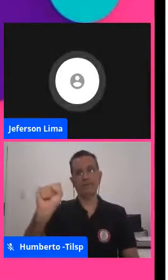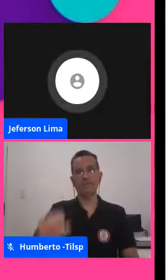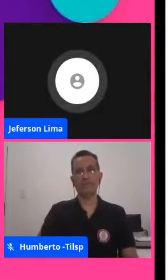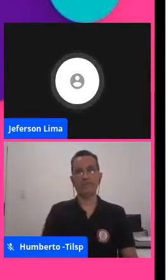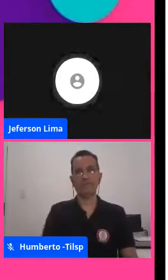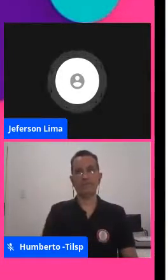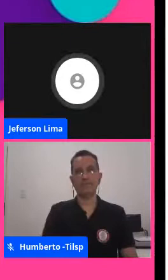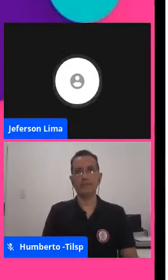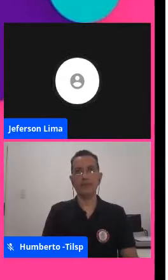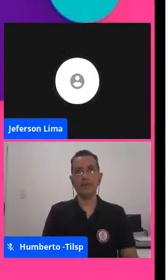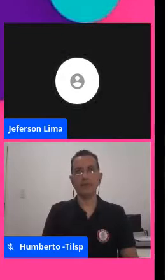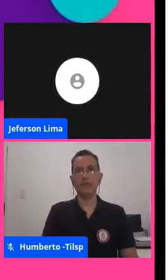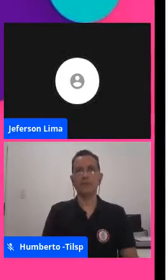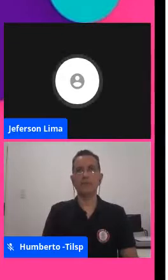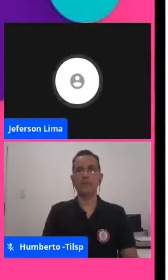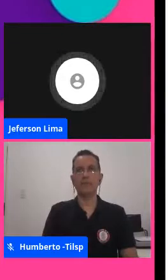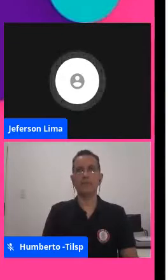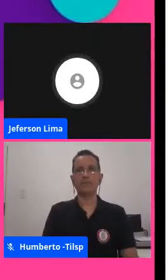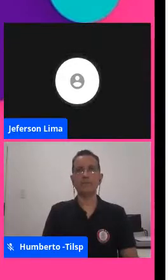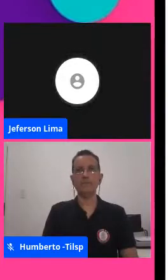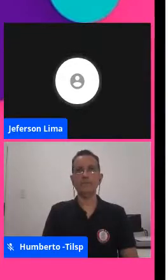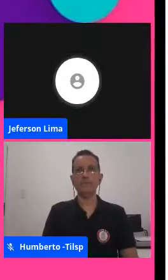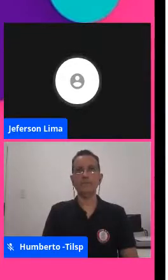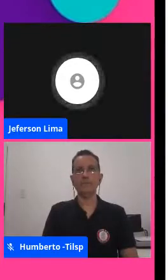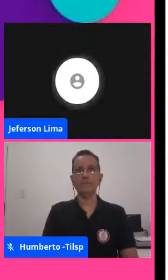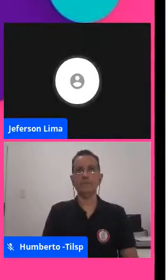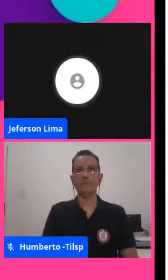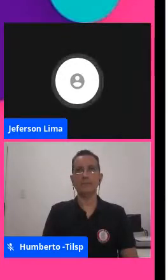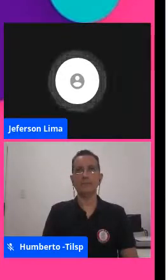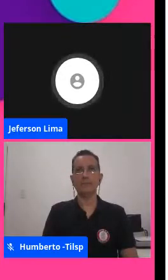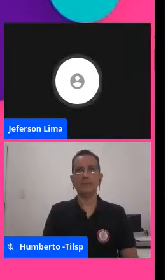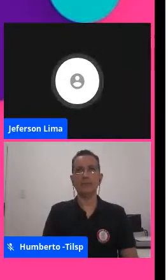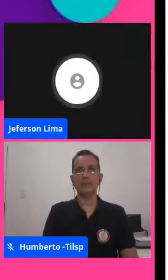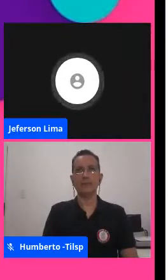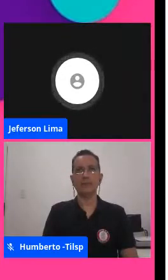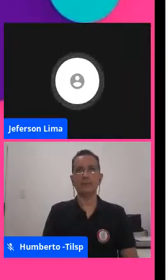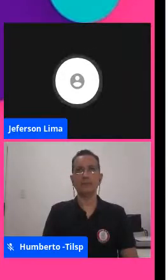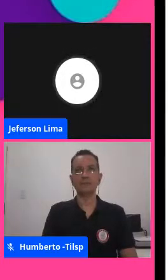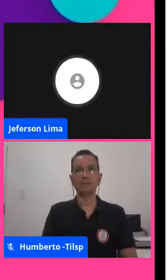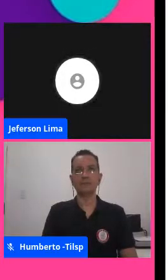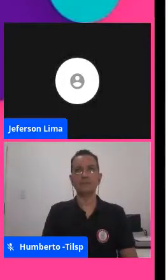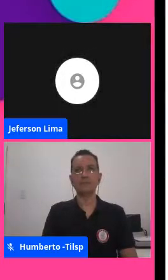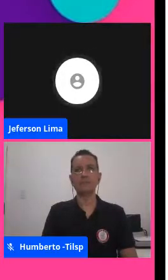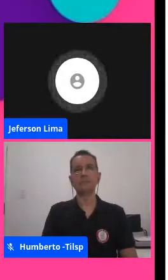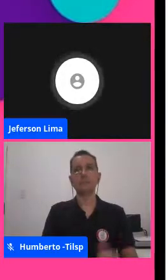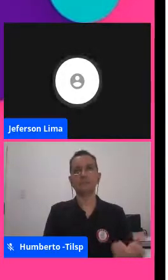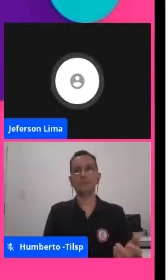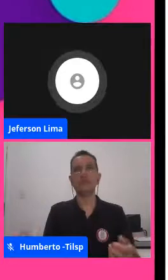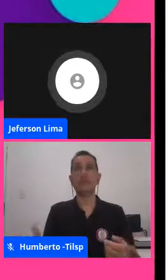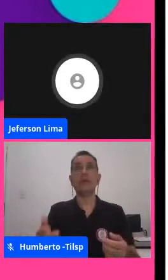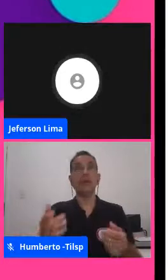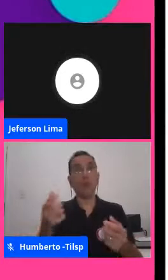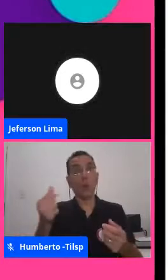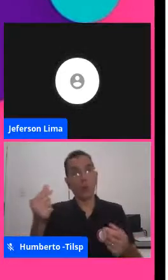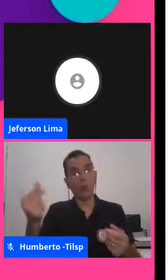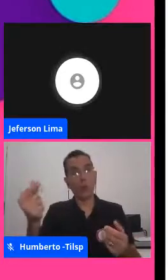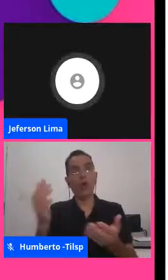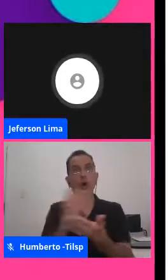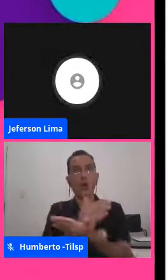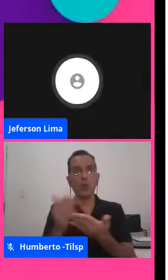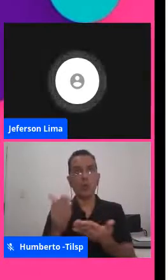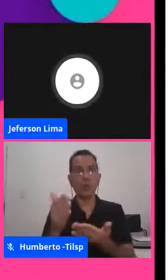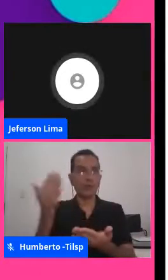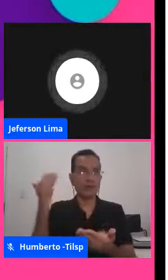das maiores vantagens, se é que podemos dizer assim, é realmente em relação a custo. Já conseguiu reduzir custos